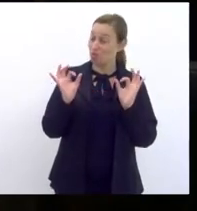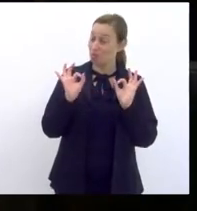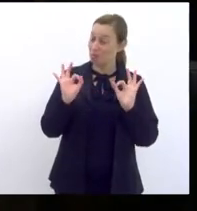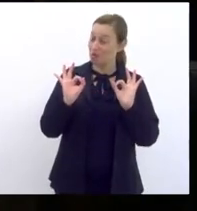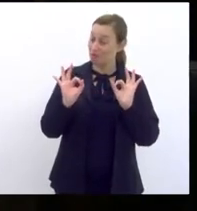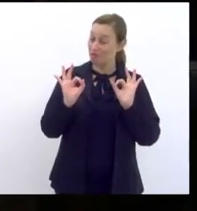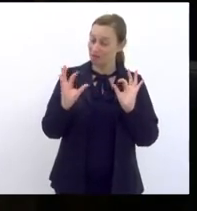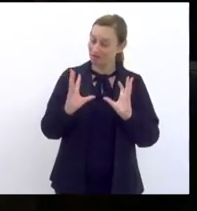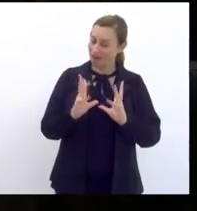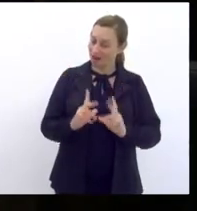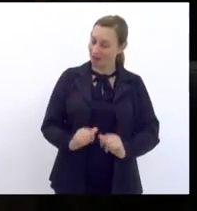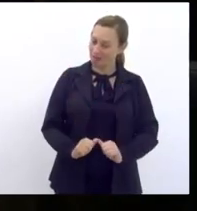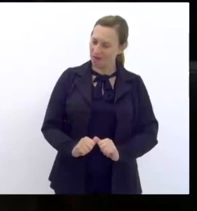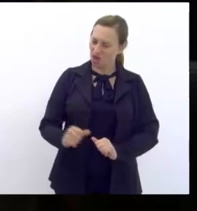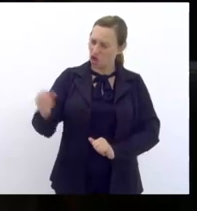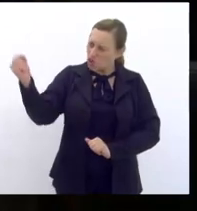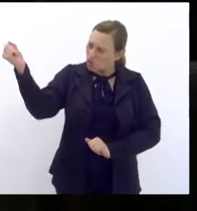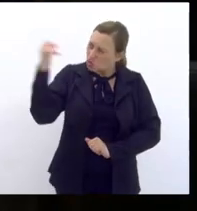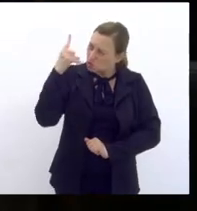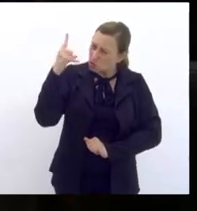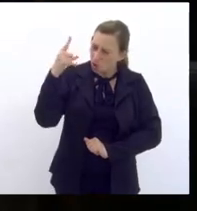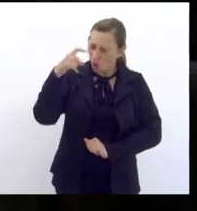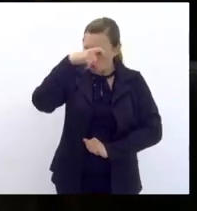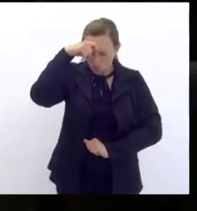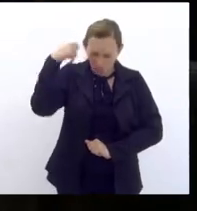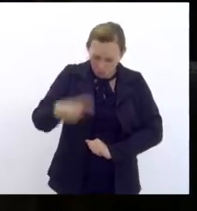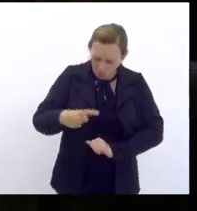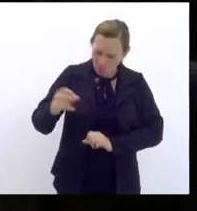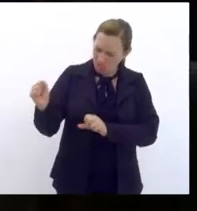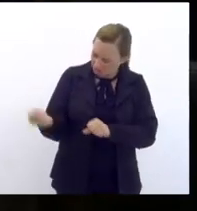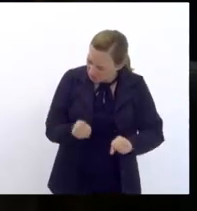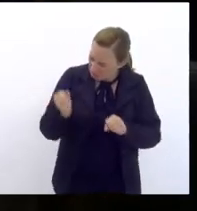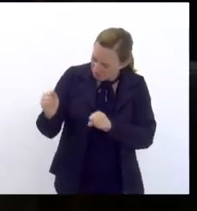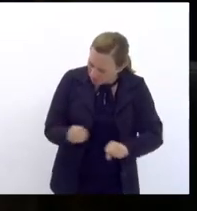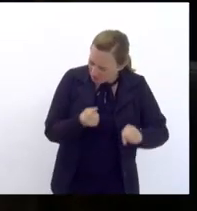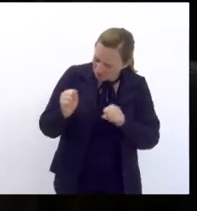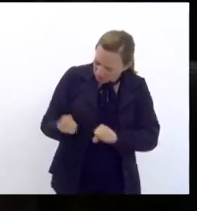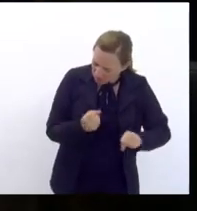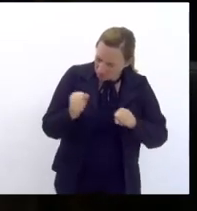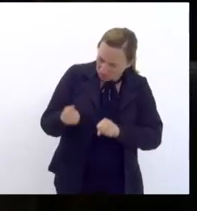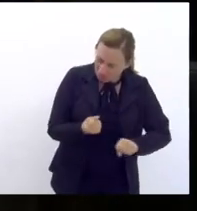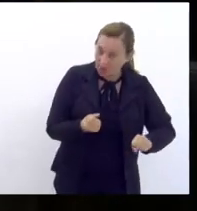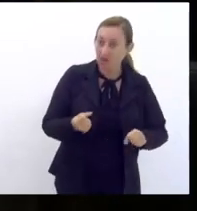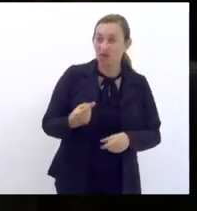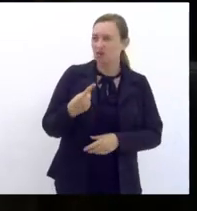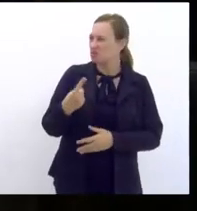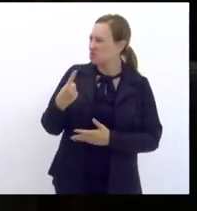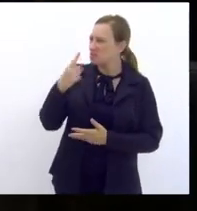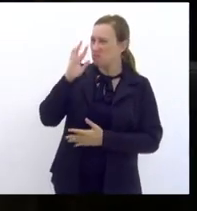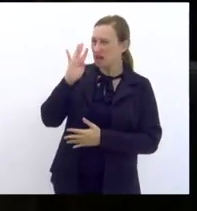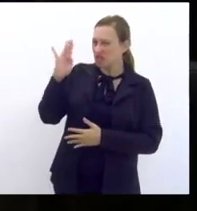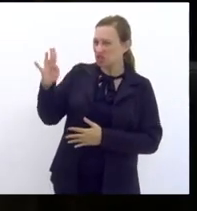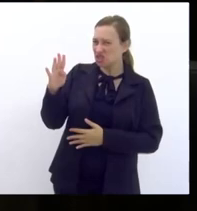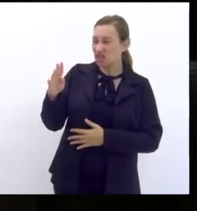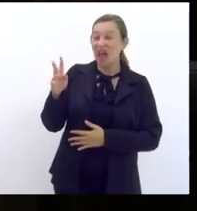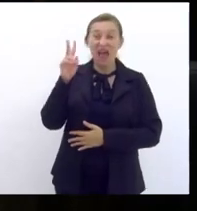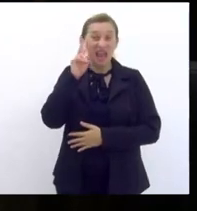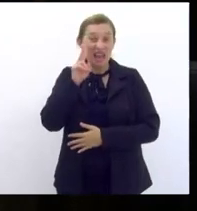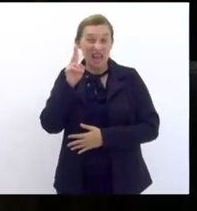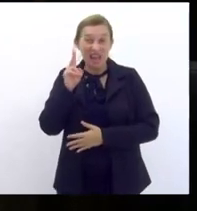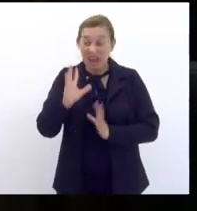tá lá no sol limpando aqueles canismos vocês têm ideia do que é você limpar canil de